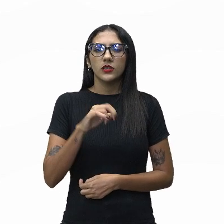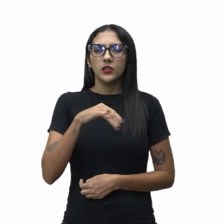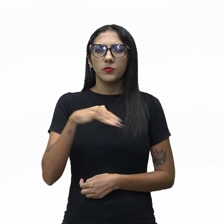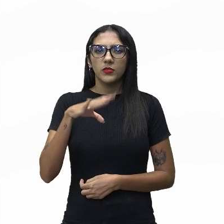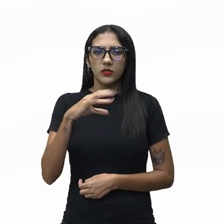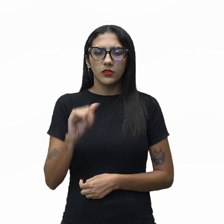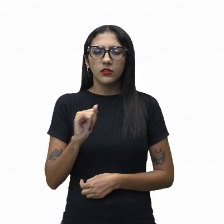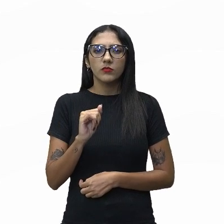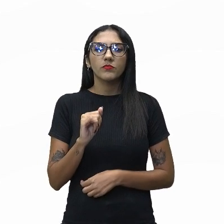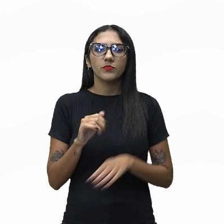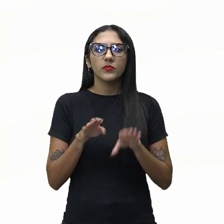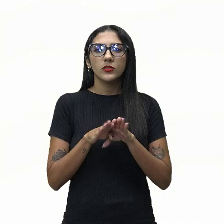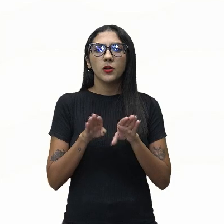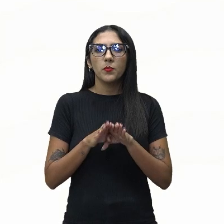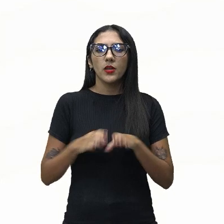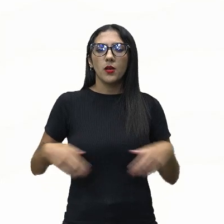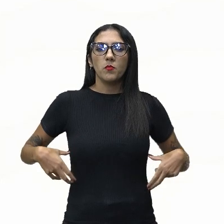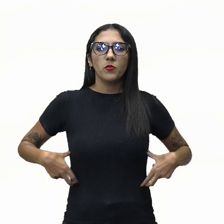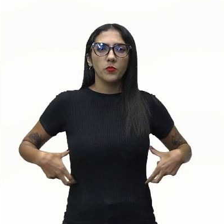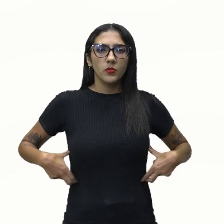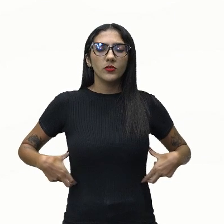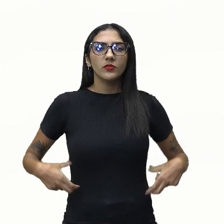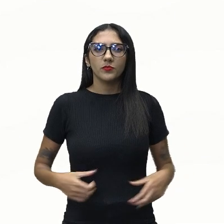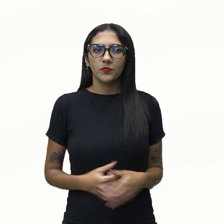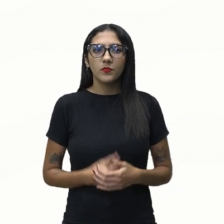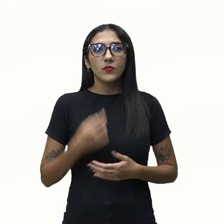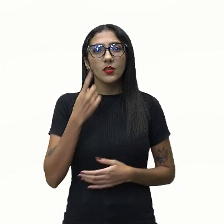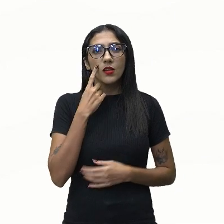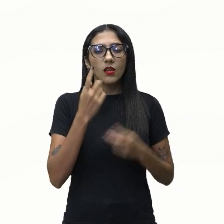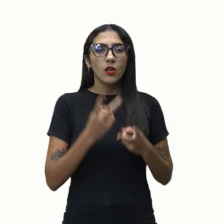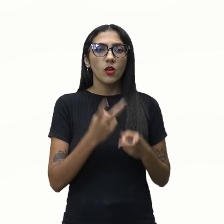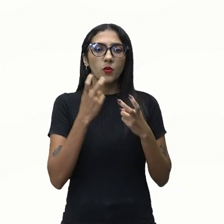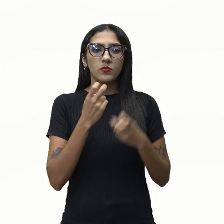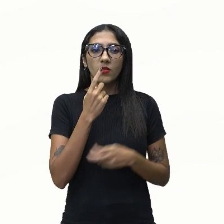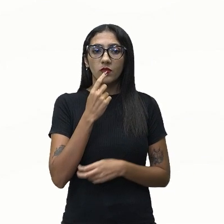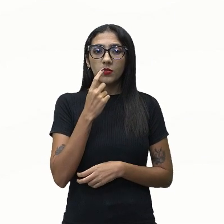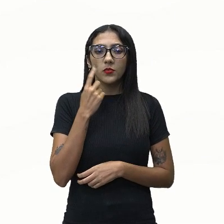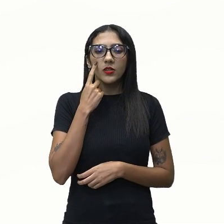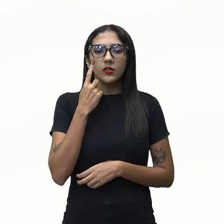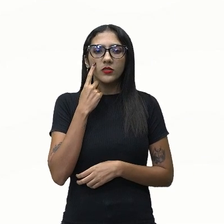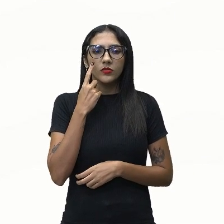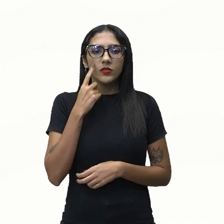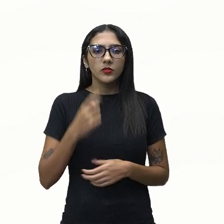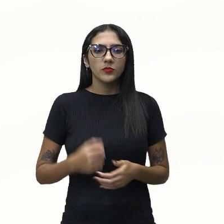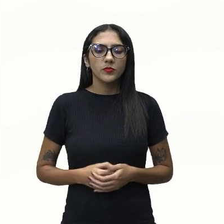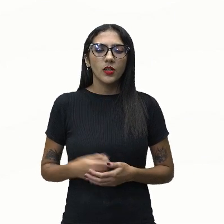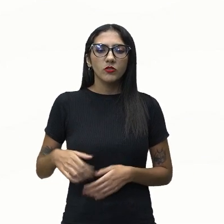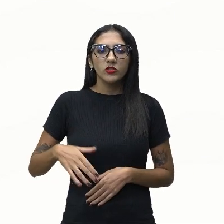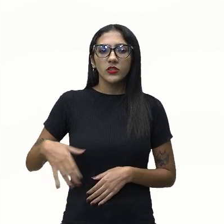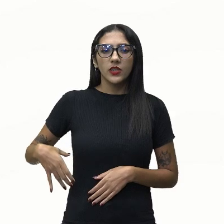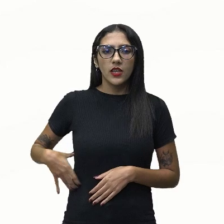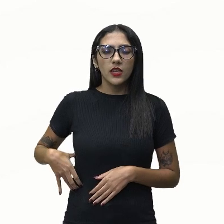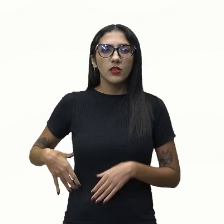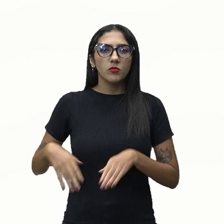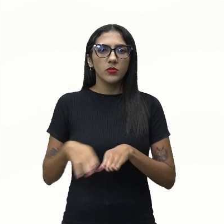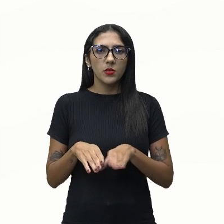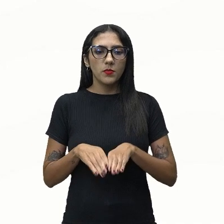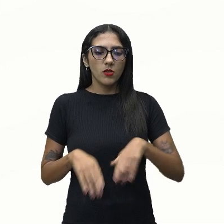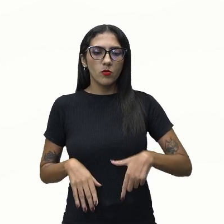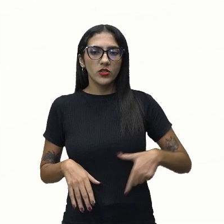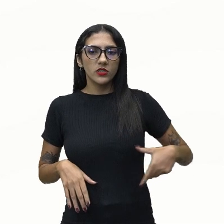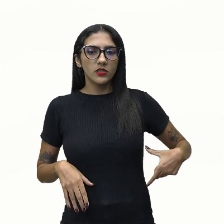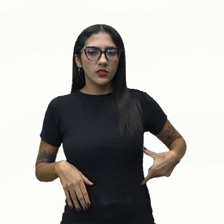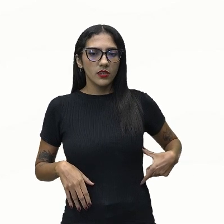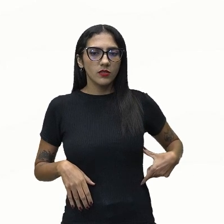circulação pulmonar, né? Então observe aí, olha, que o sangue tem aí um lado direito, lado esquerdo, né? Então